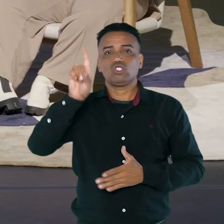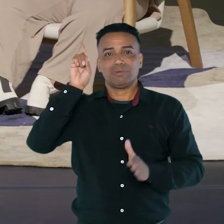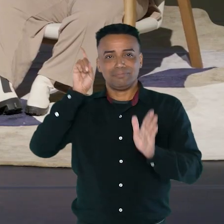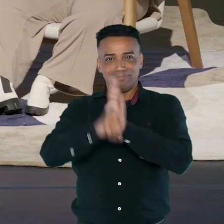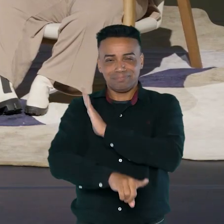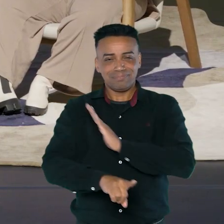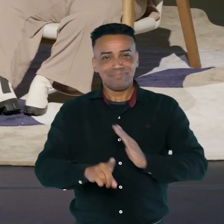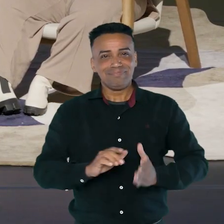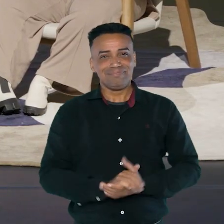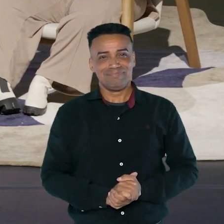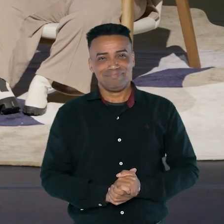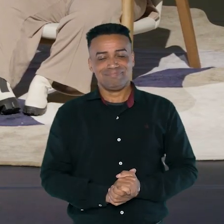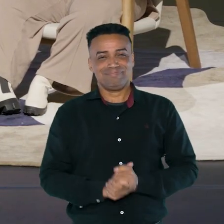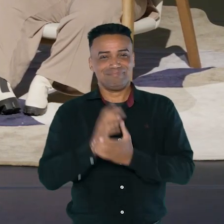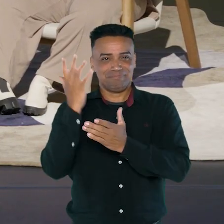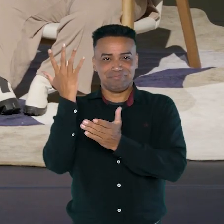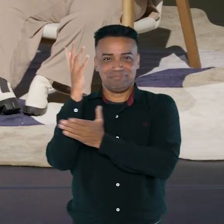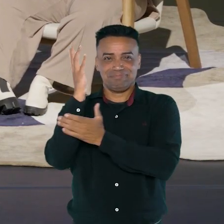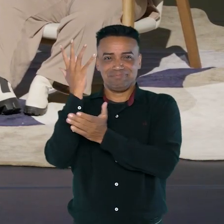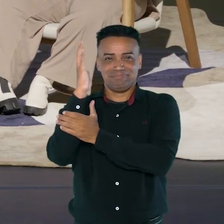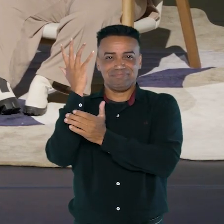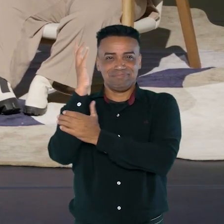pergunta.